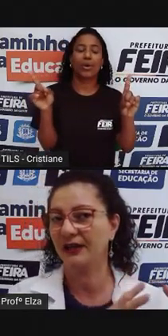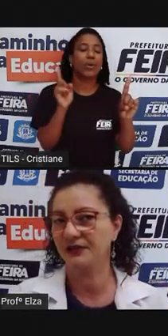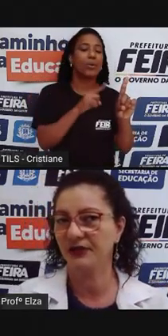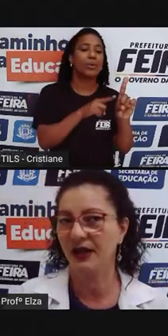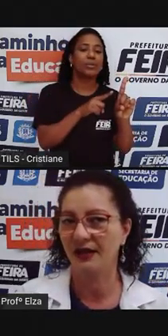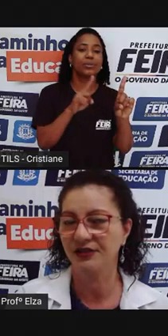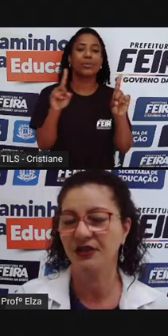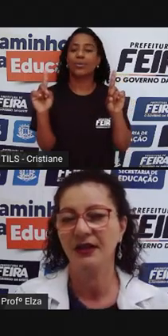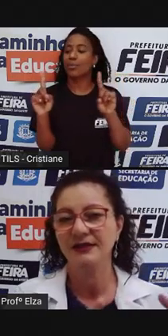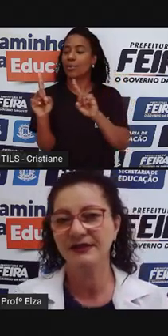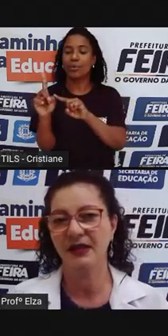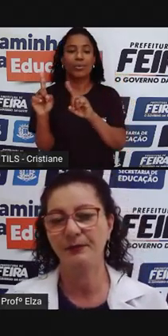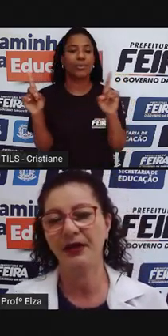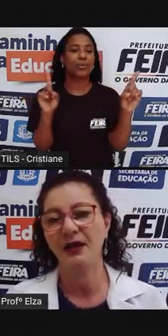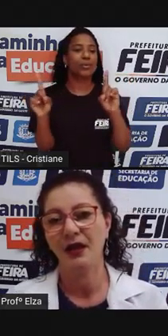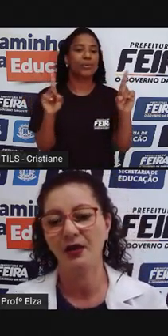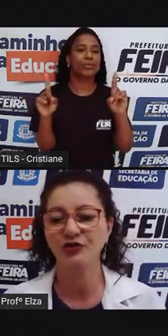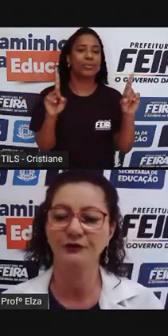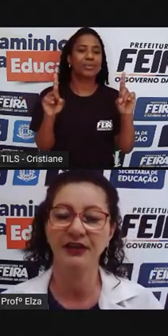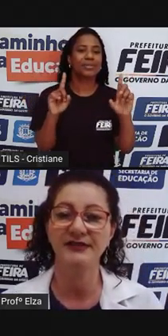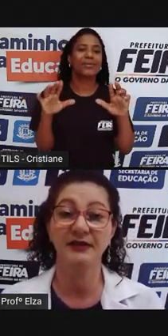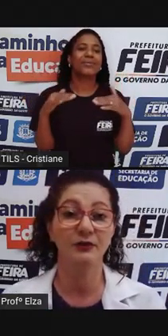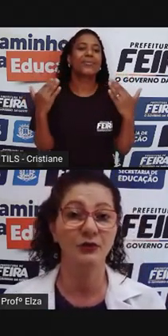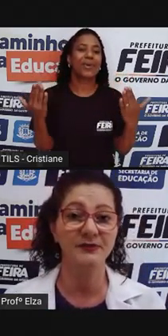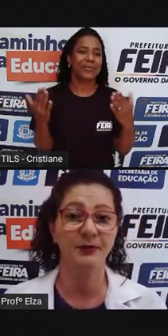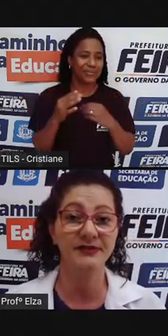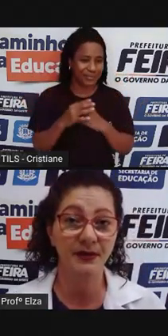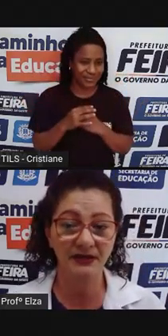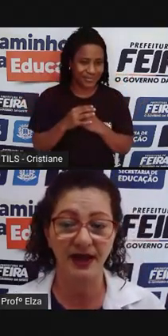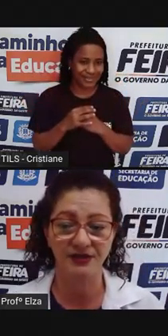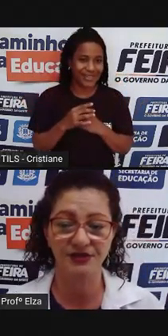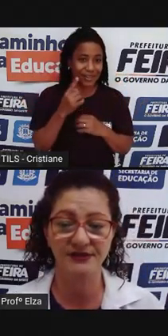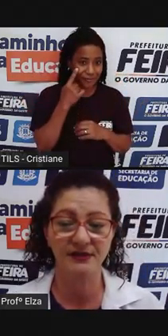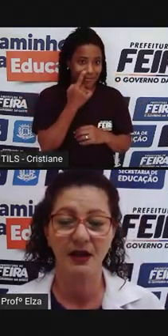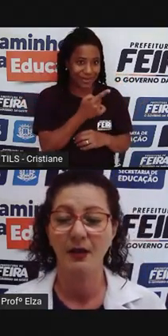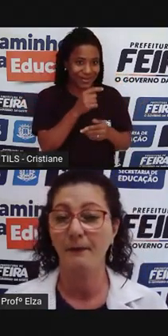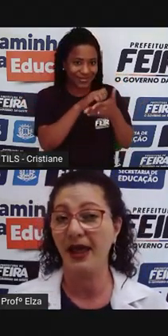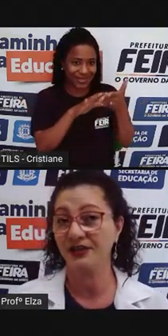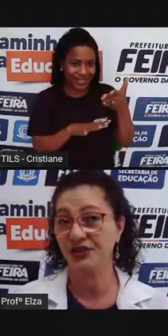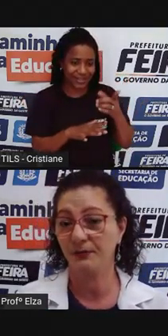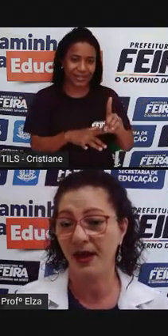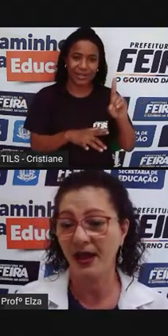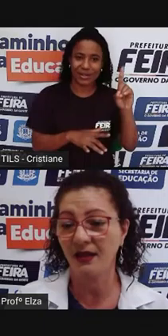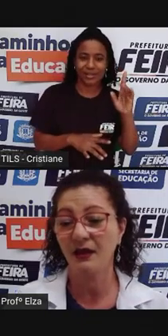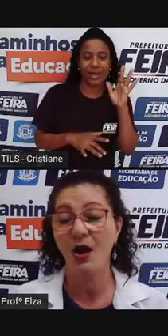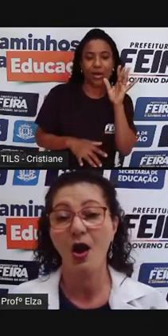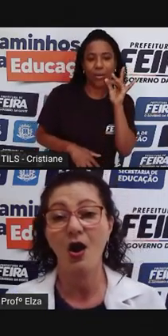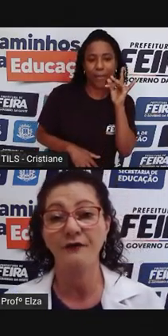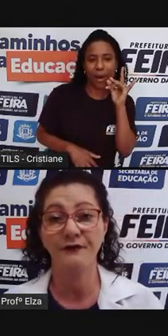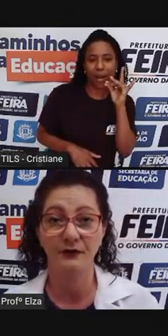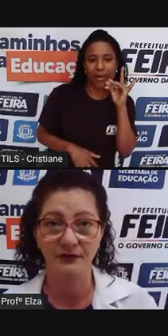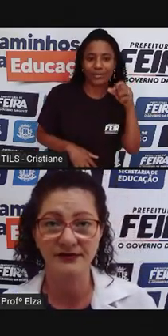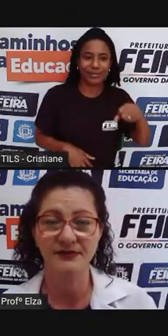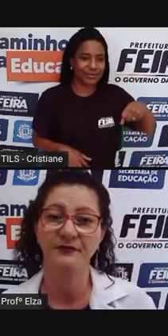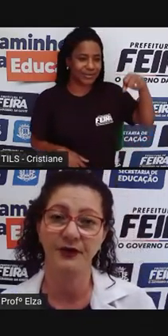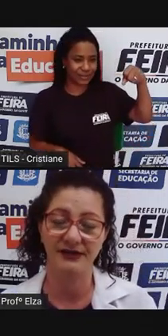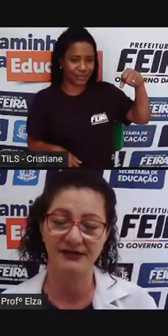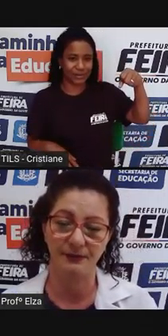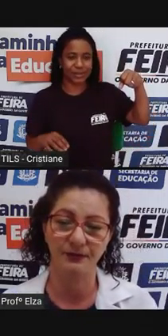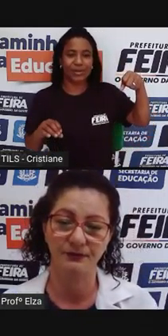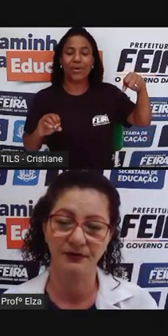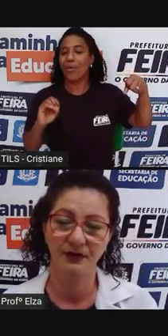que lá na atividade, sempre eu te ofereci duas possibilidades. Plastic bag ou photos,